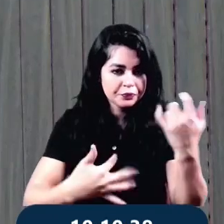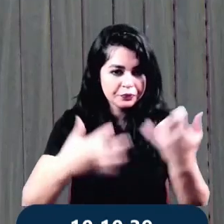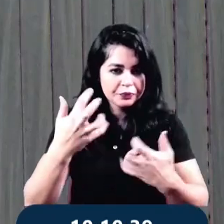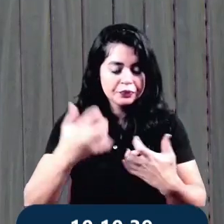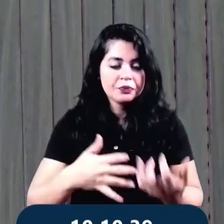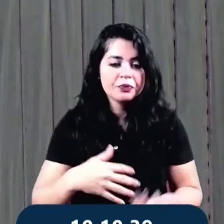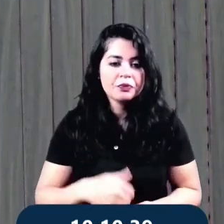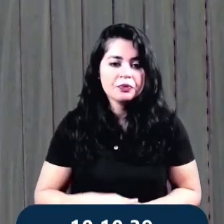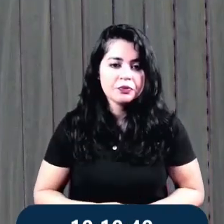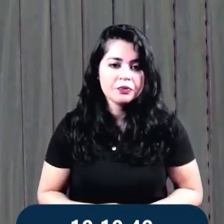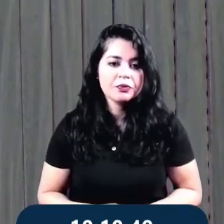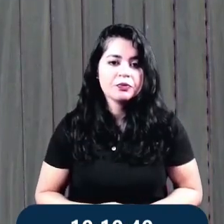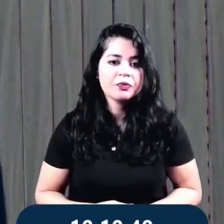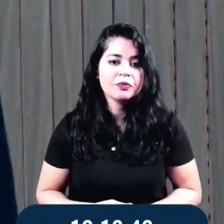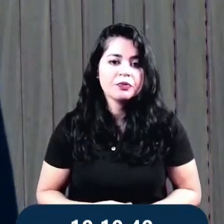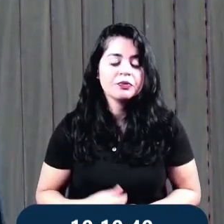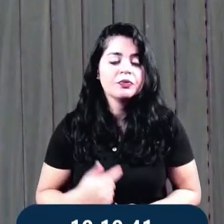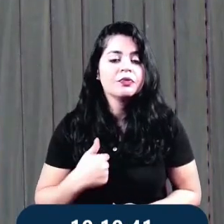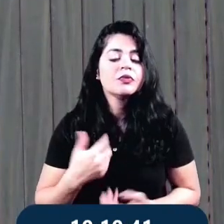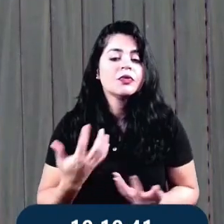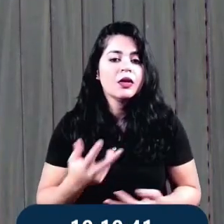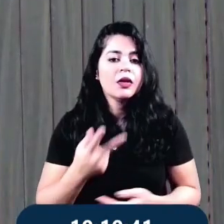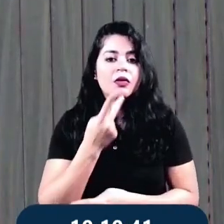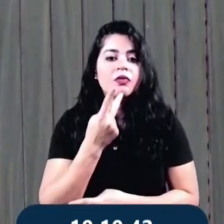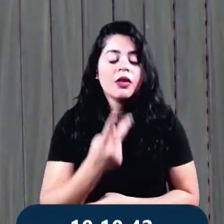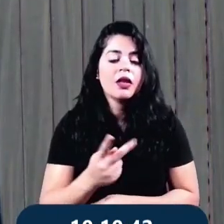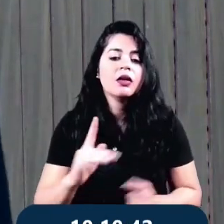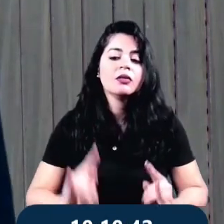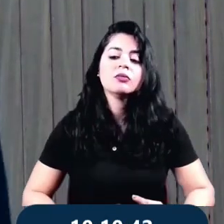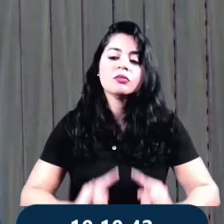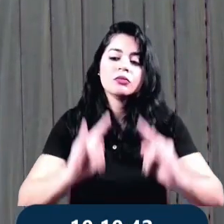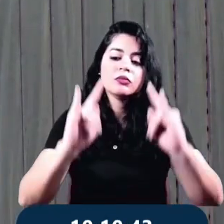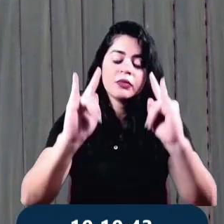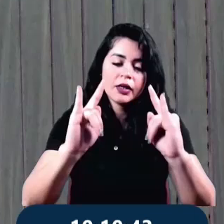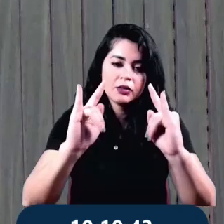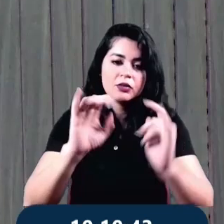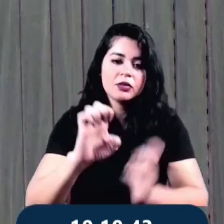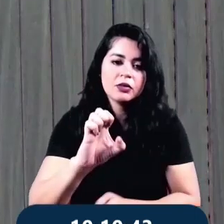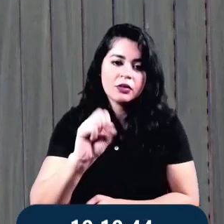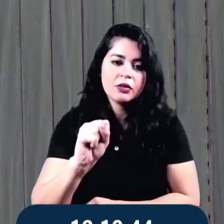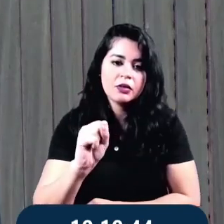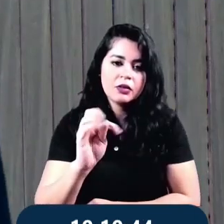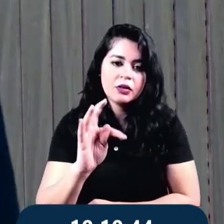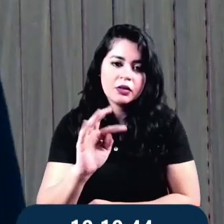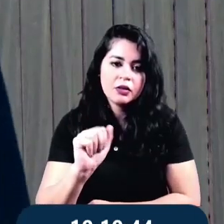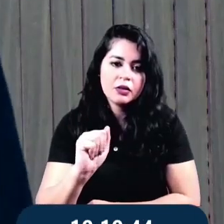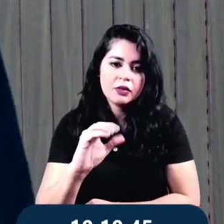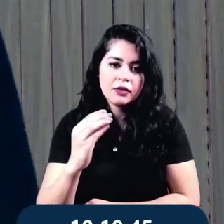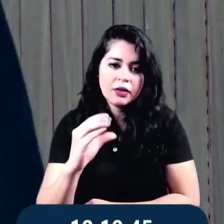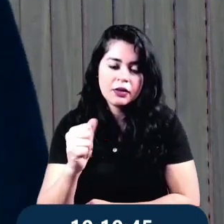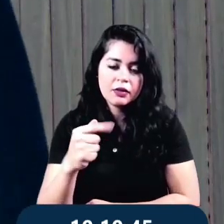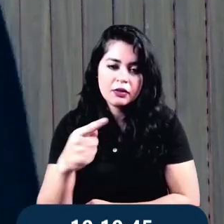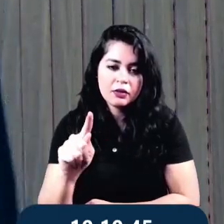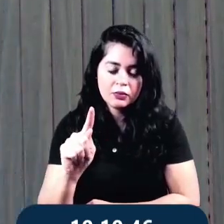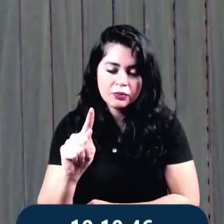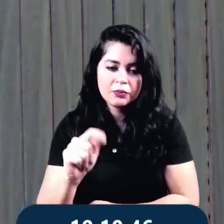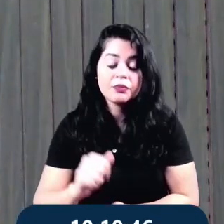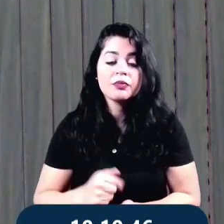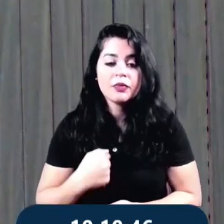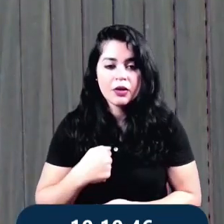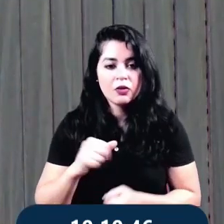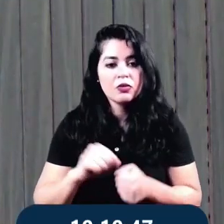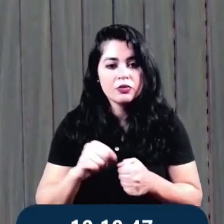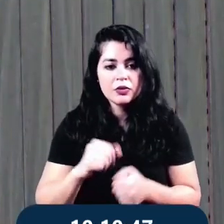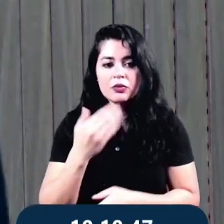estação. Eu fiz um requerimento e a secretária Lucimara me respondeu, secretária